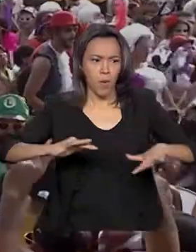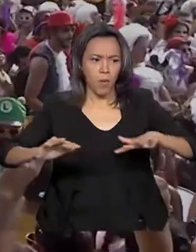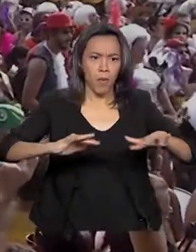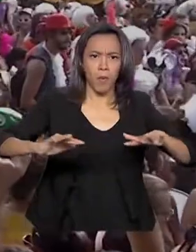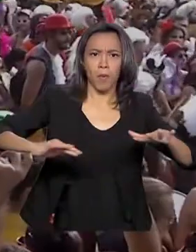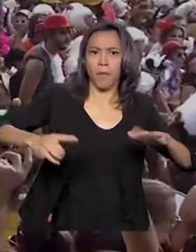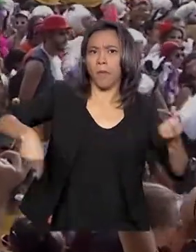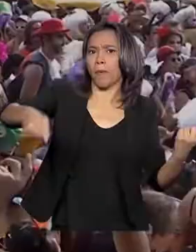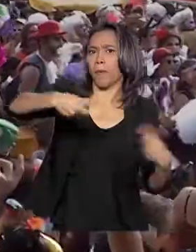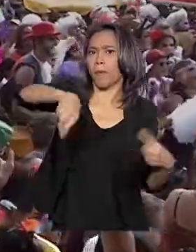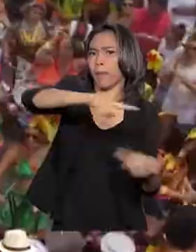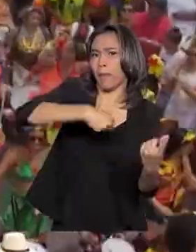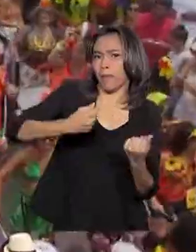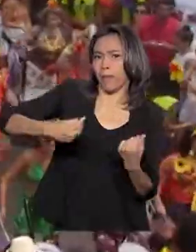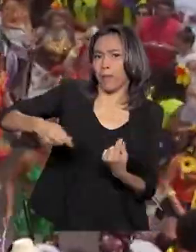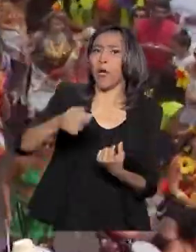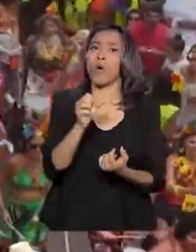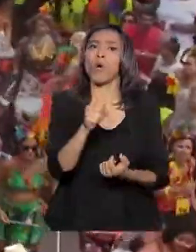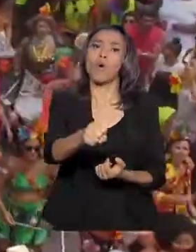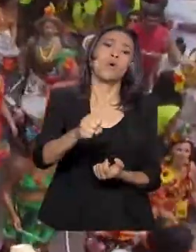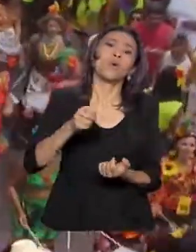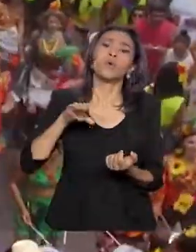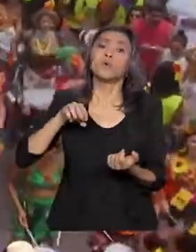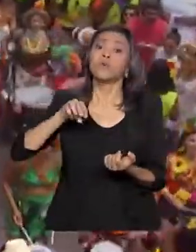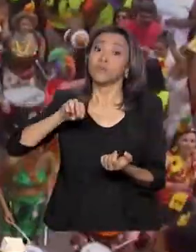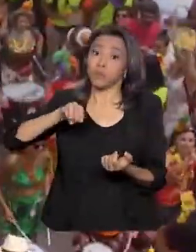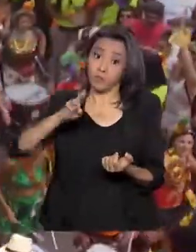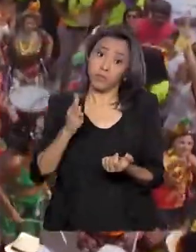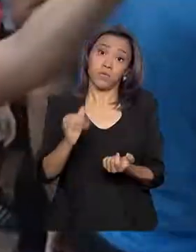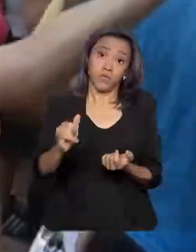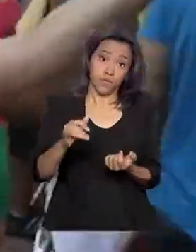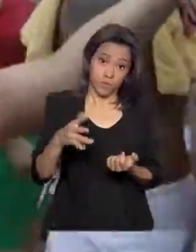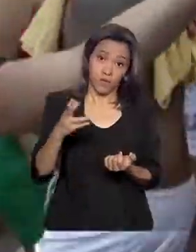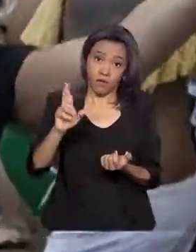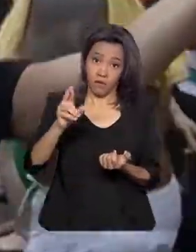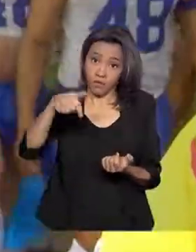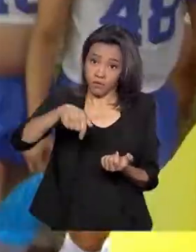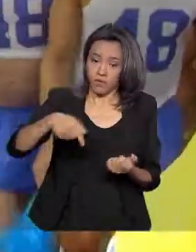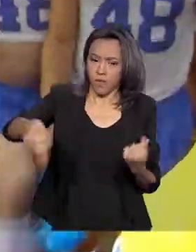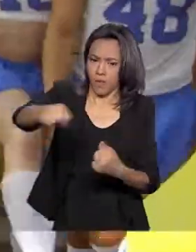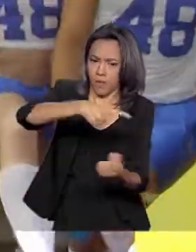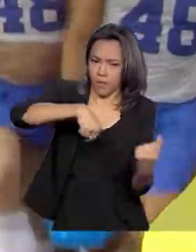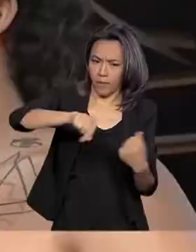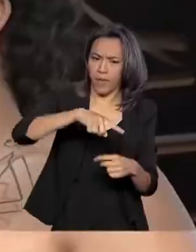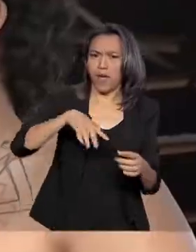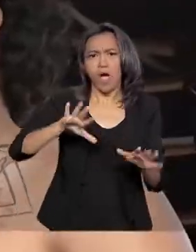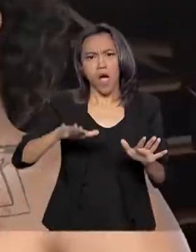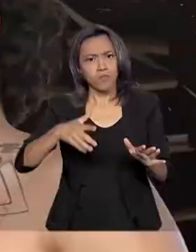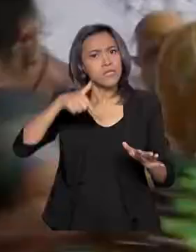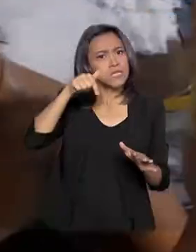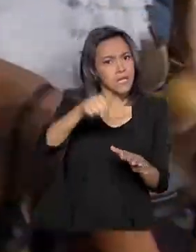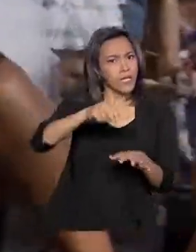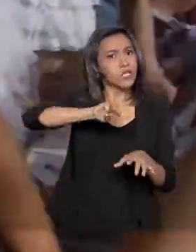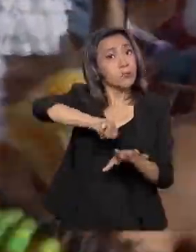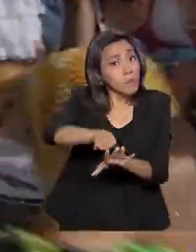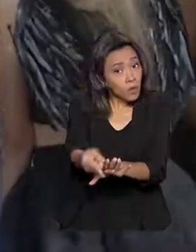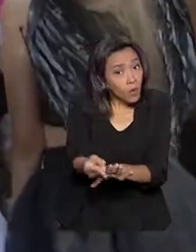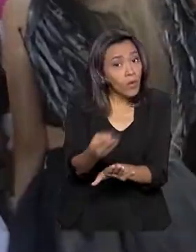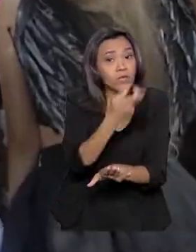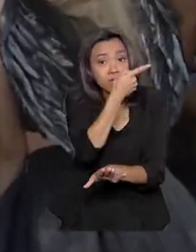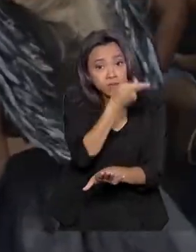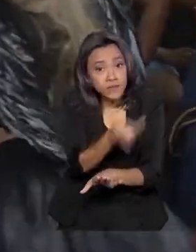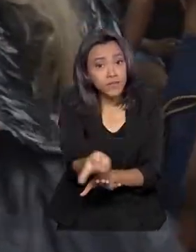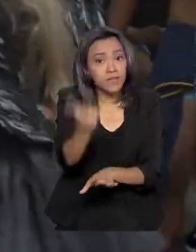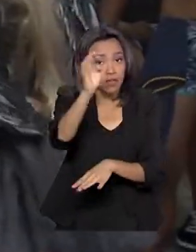reais na economia. Aqui no Rio, uma estimativa do Ministério do Turismo calcula cerca de 7 milhões de turistas visitando a